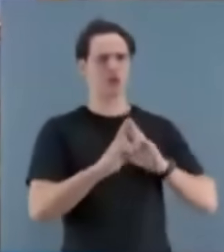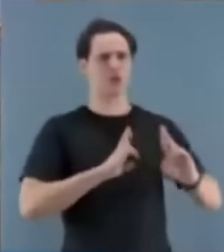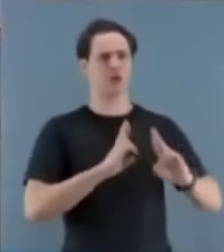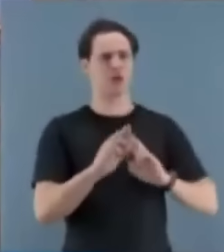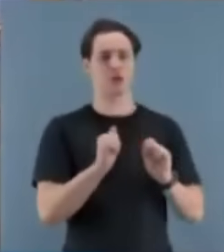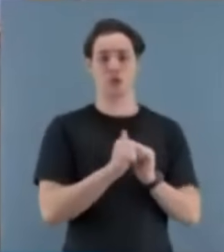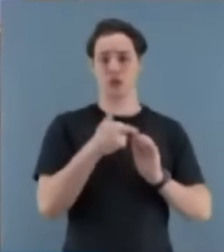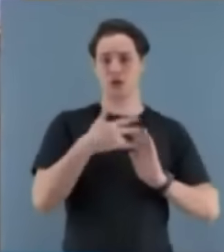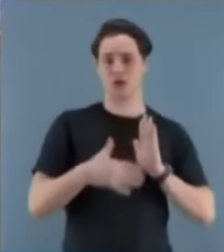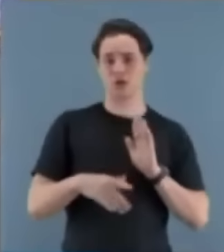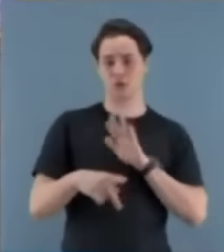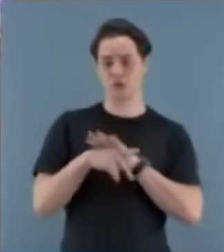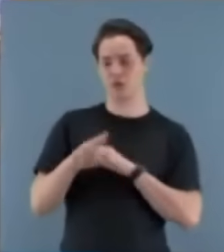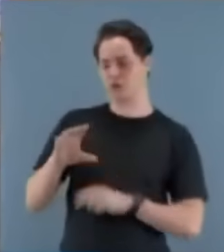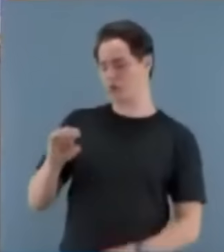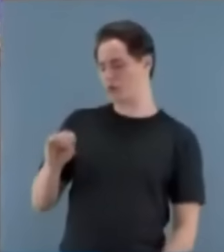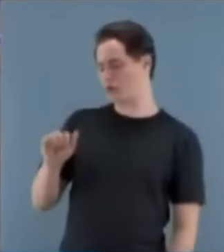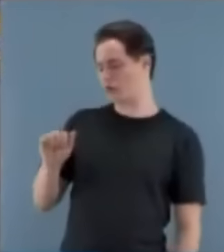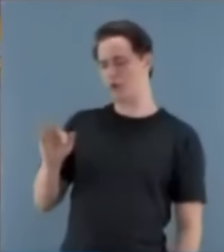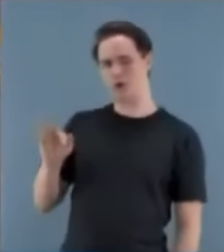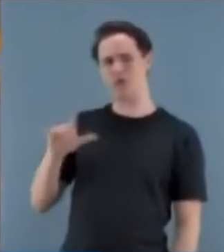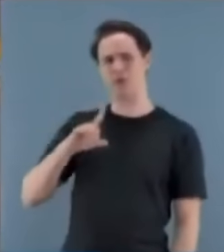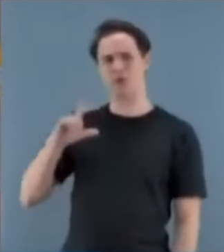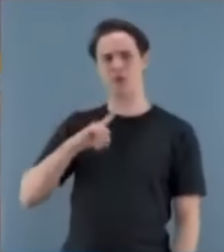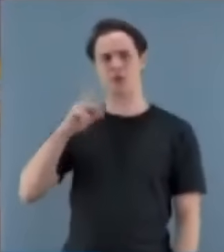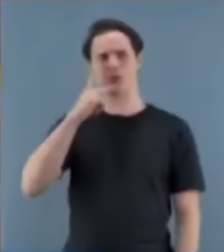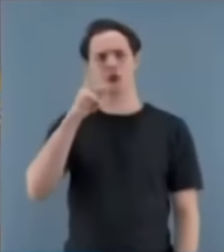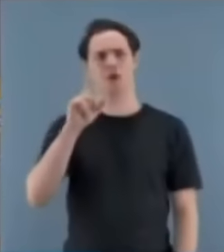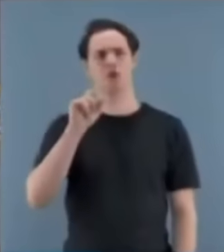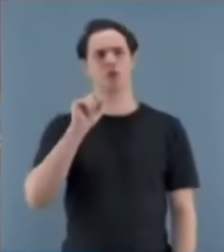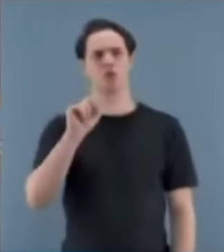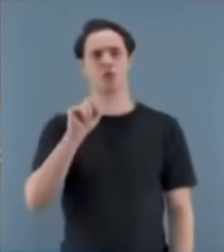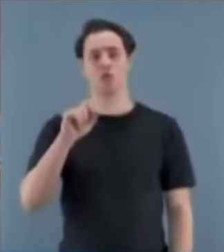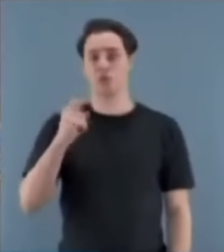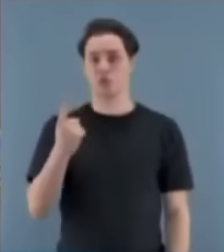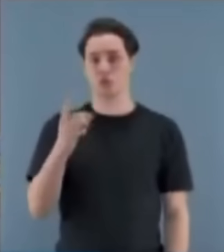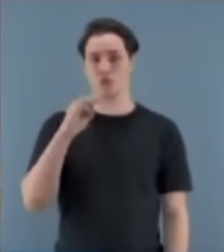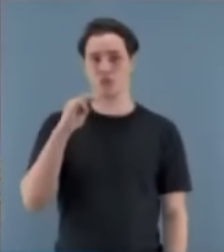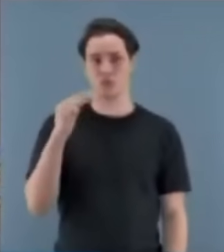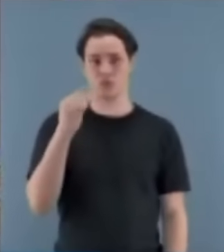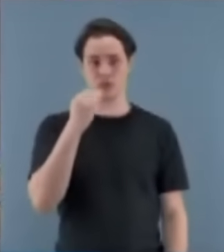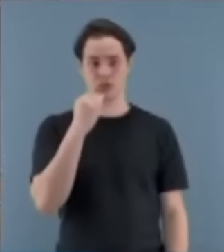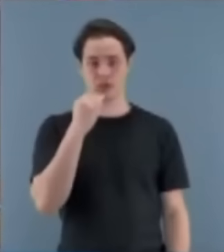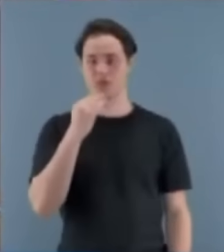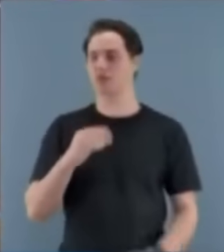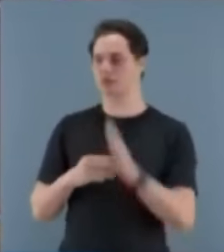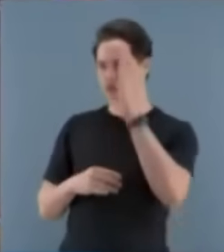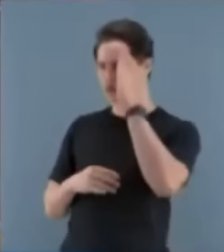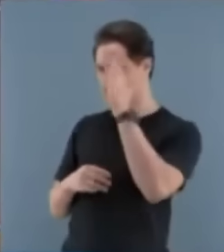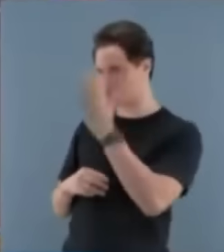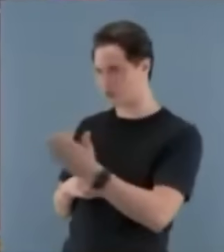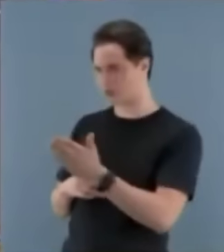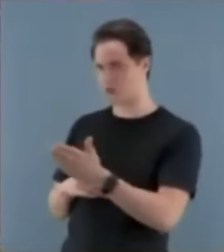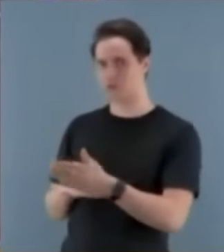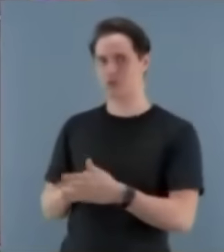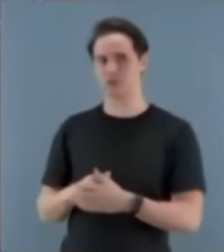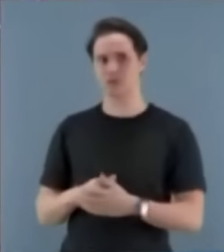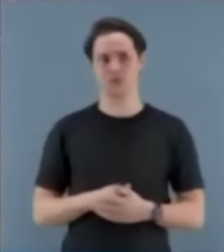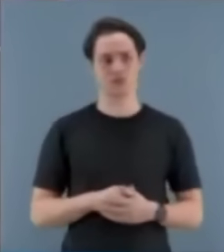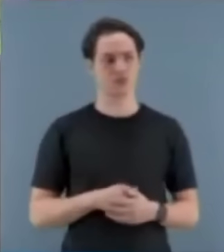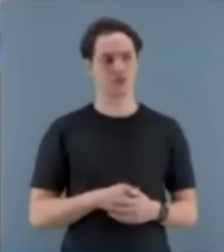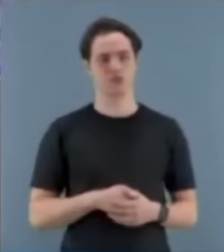relatório do COAF, ao qual menciona, na verdade, 1 milhão e 500 objetivamente, mil. Objetivamente, era um consórcio?